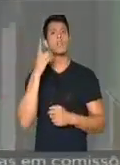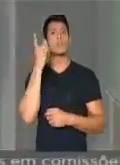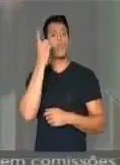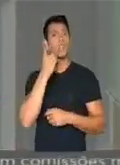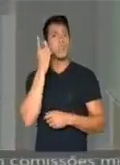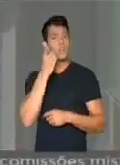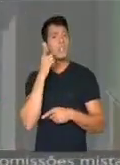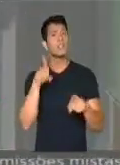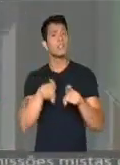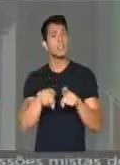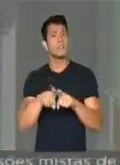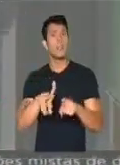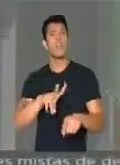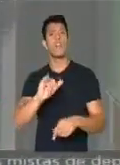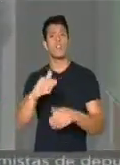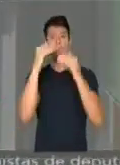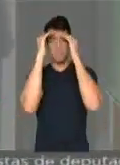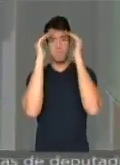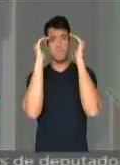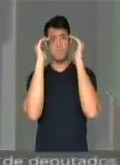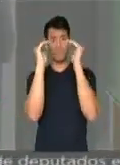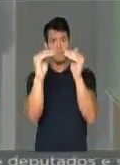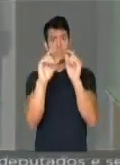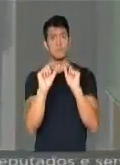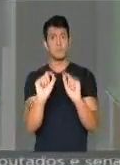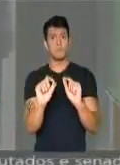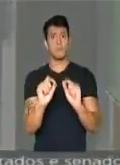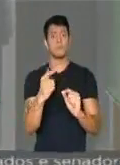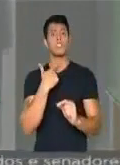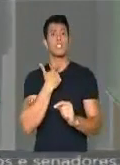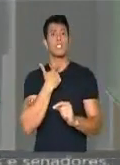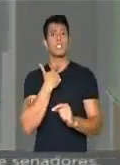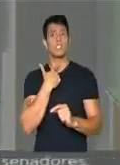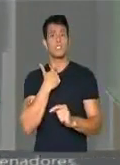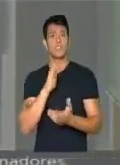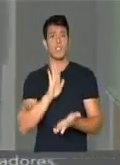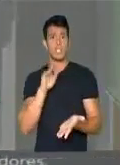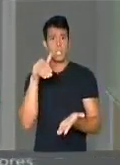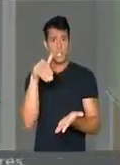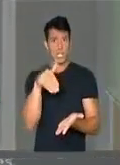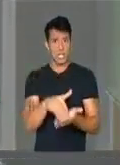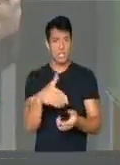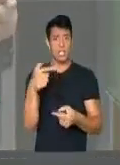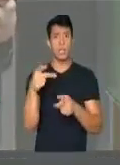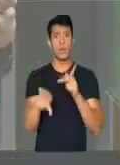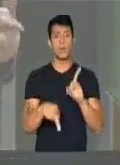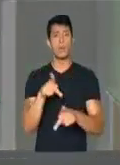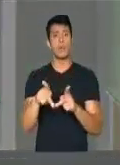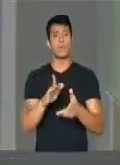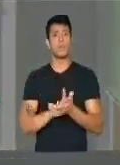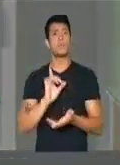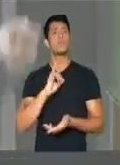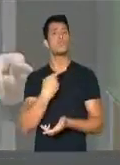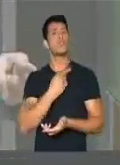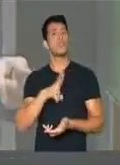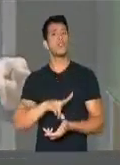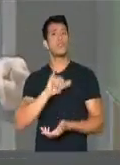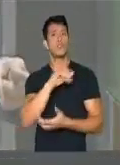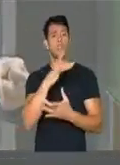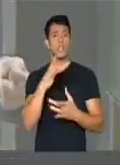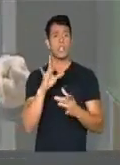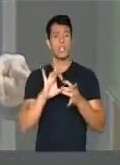deputados honrarão a representação da vontade soberana do povo. Nós vamos